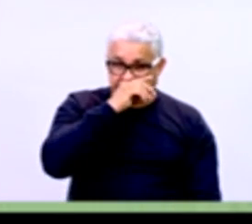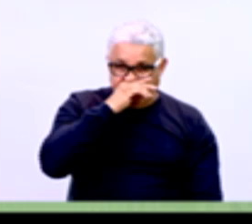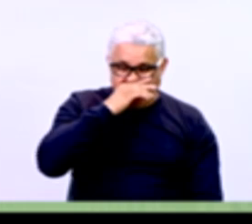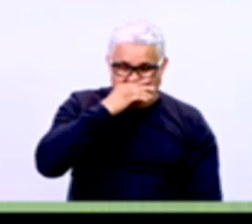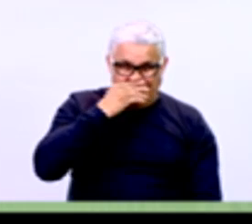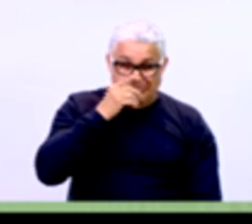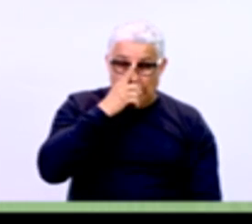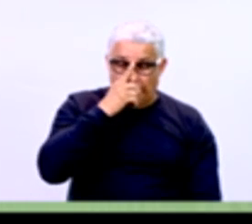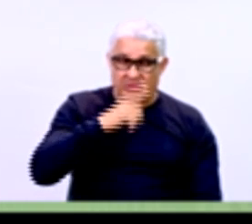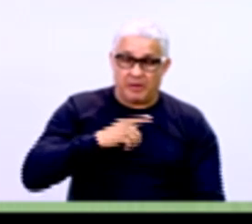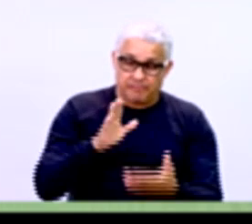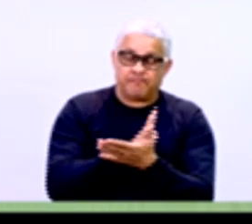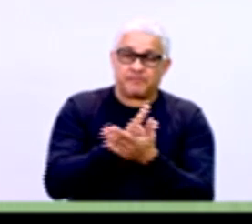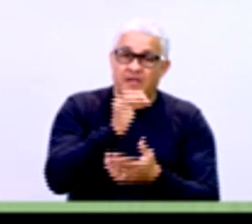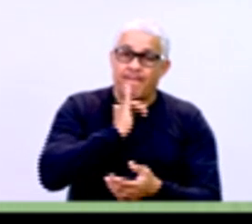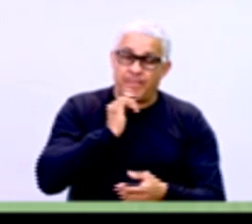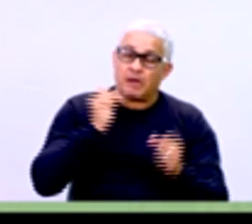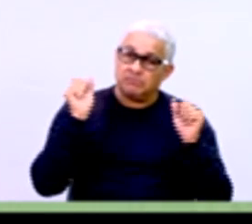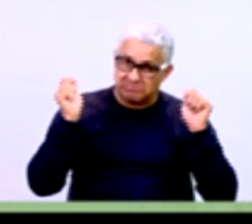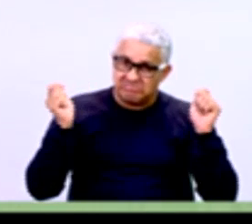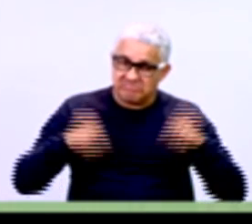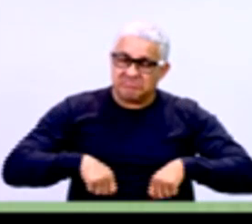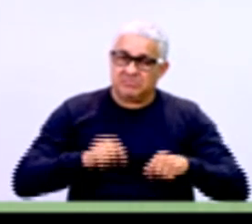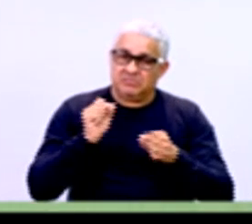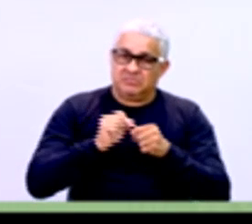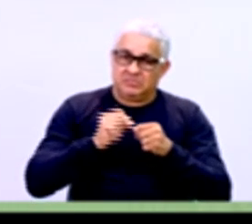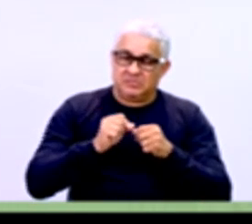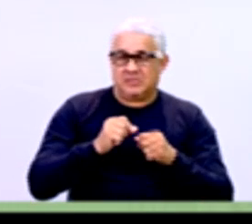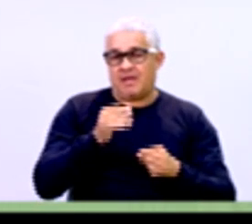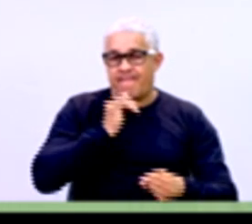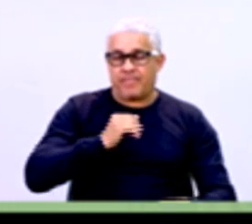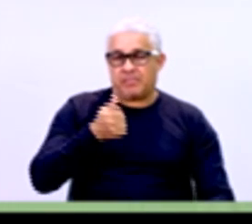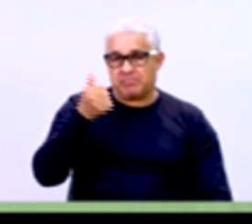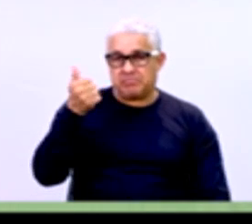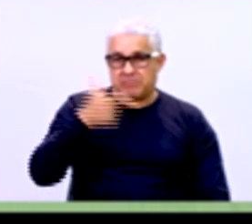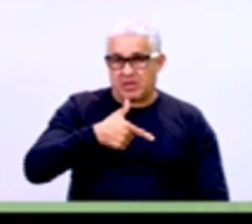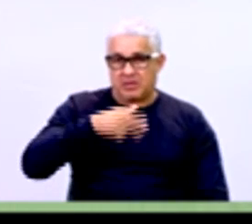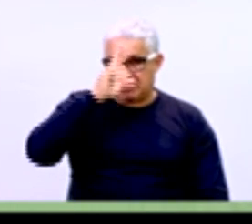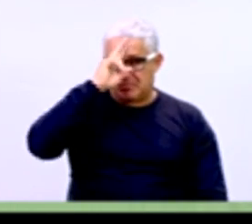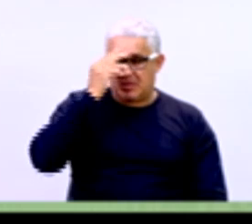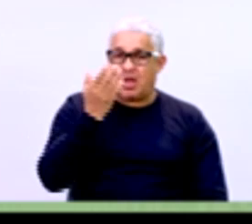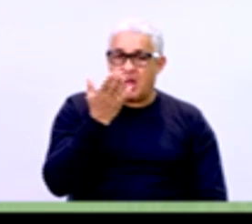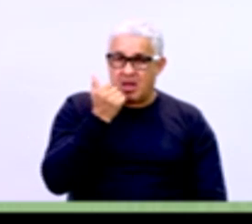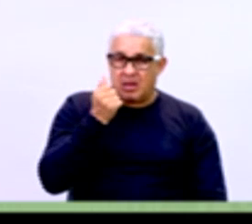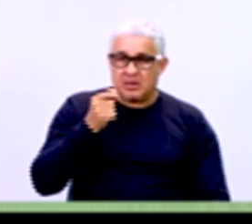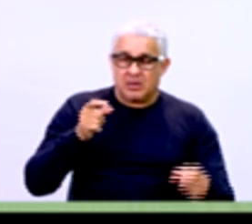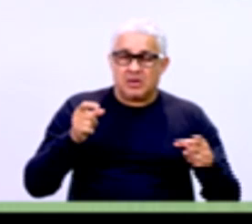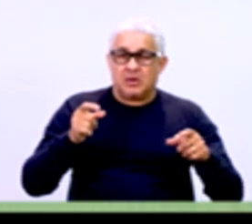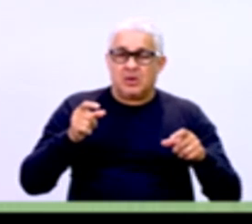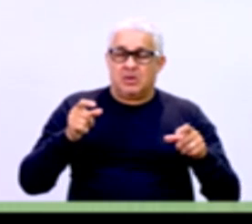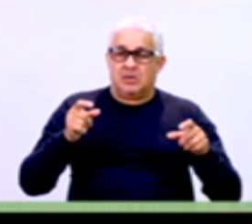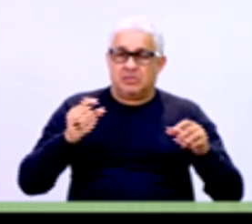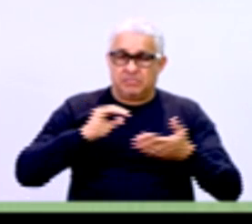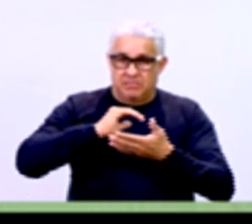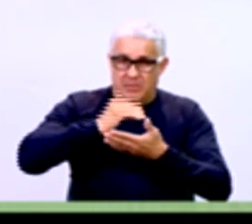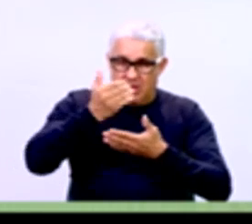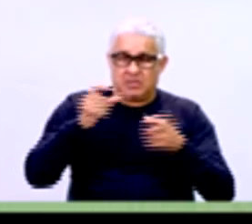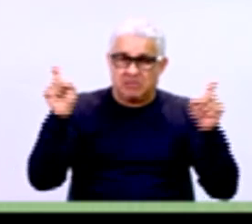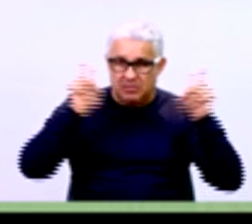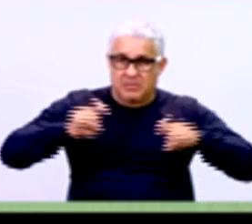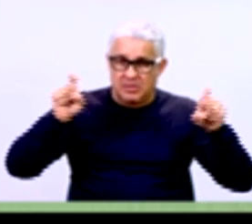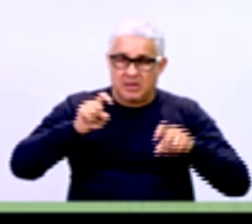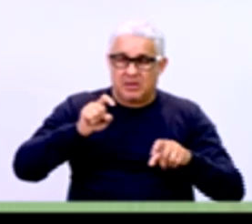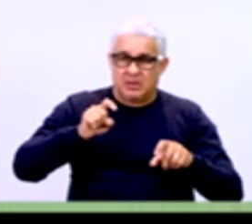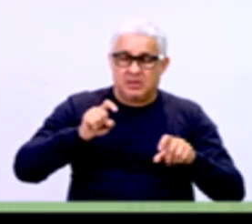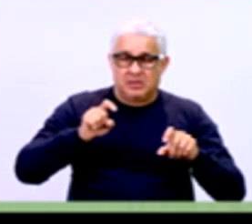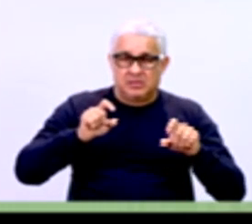nós podemos fazer, não é? Sai para o almoço, deixa o celular ligado, deixa o computador ligado, deixa o computador em função